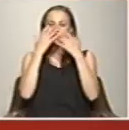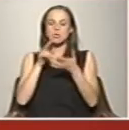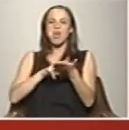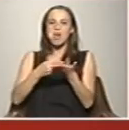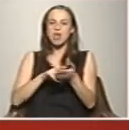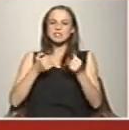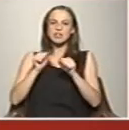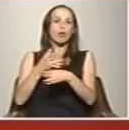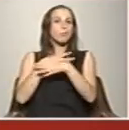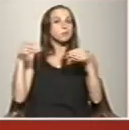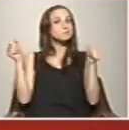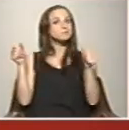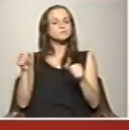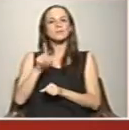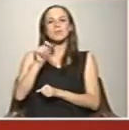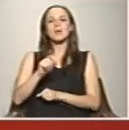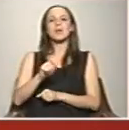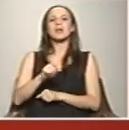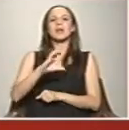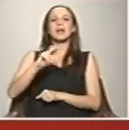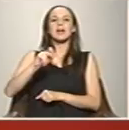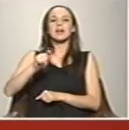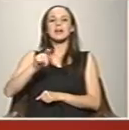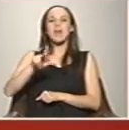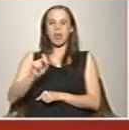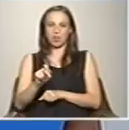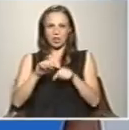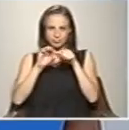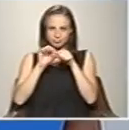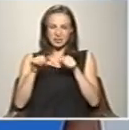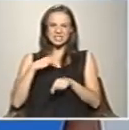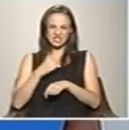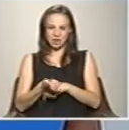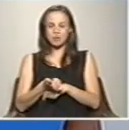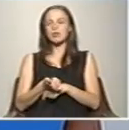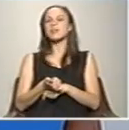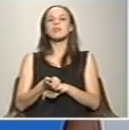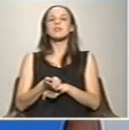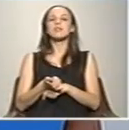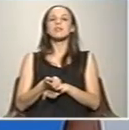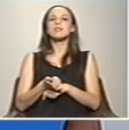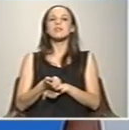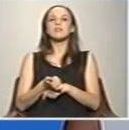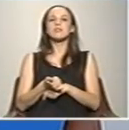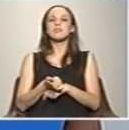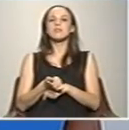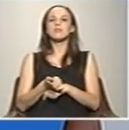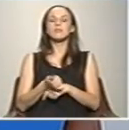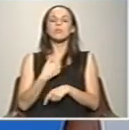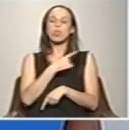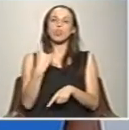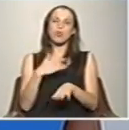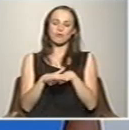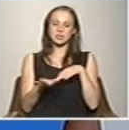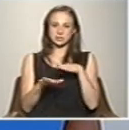stress. Ainda a canela diminui a sonolência. Esta é o contrário. Quando nós realmente fazemos